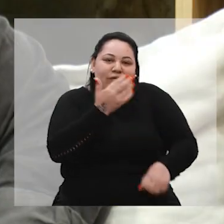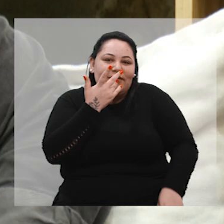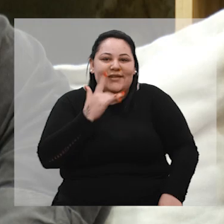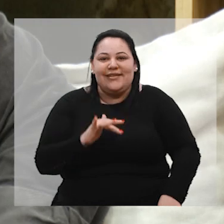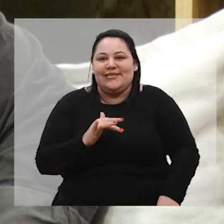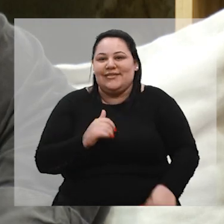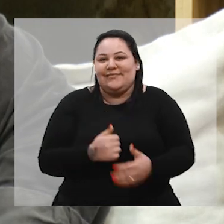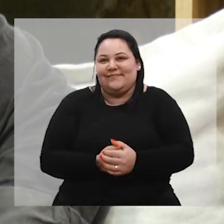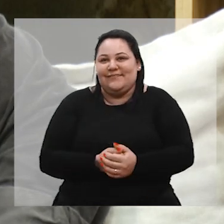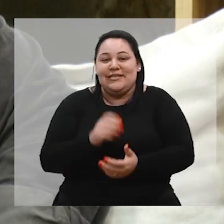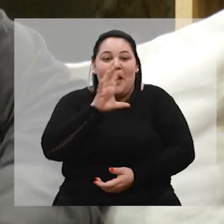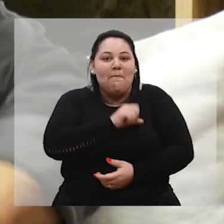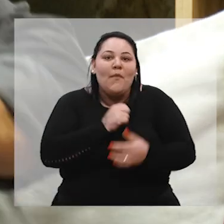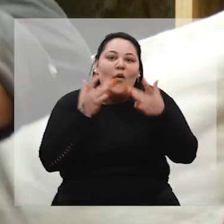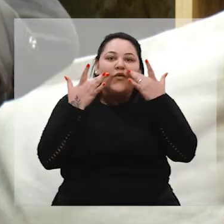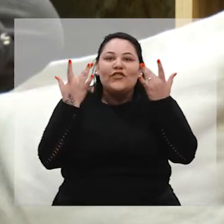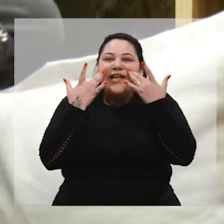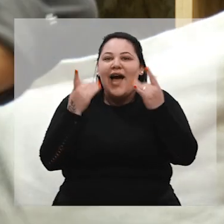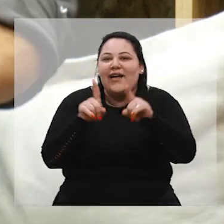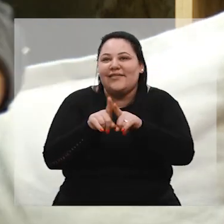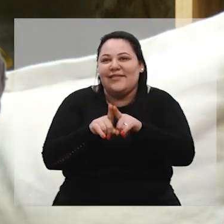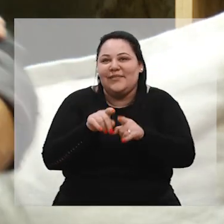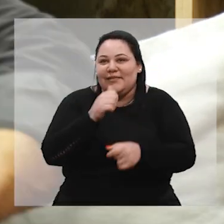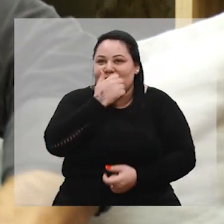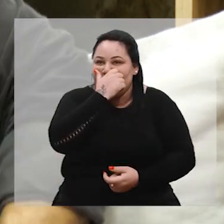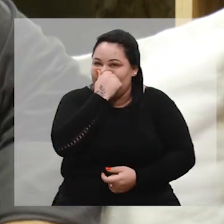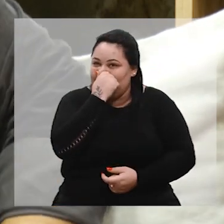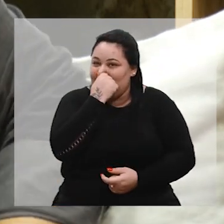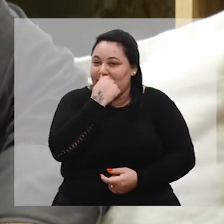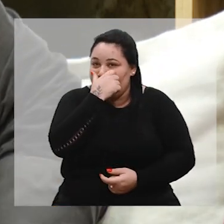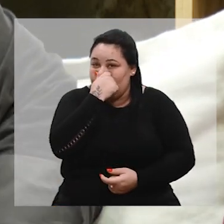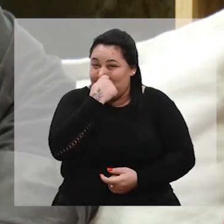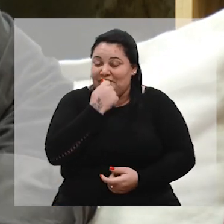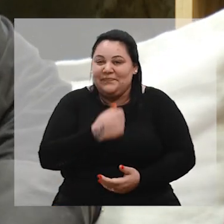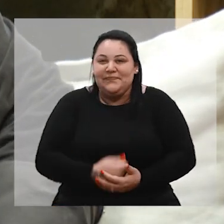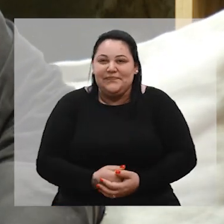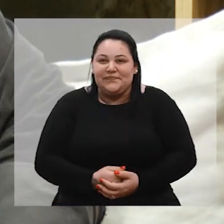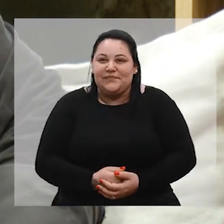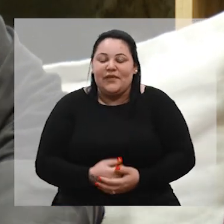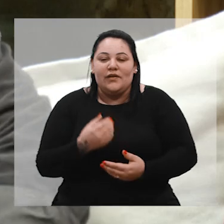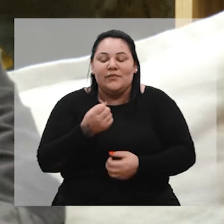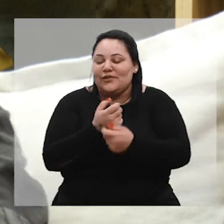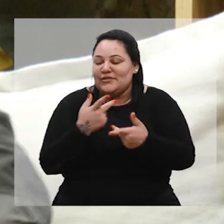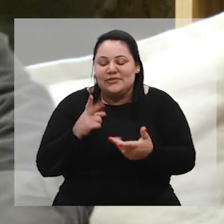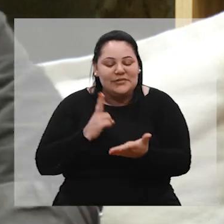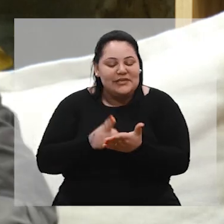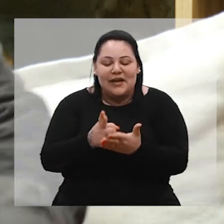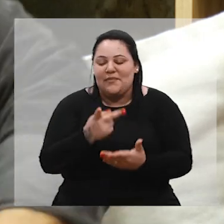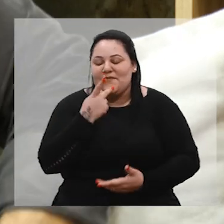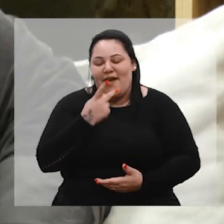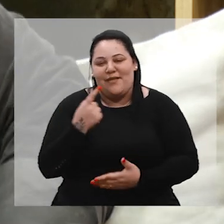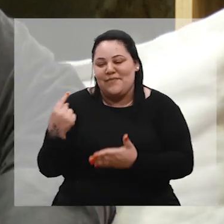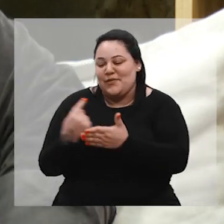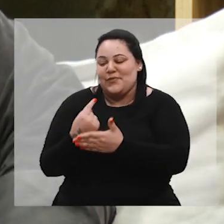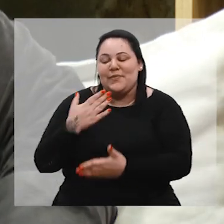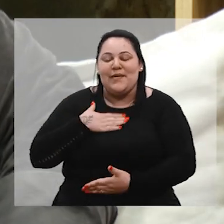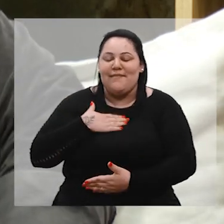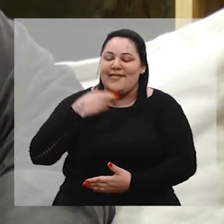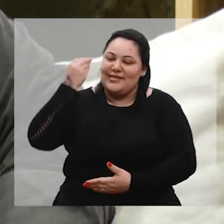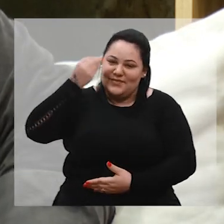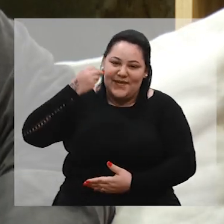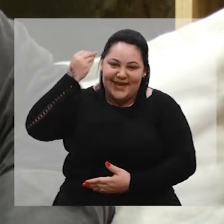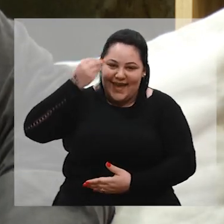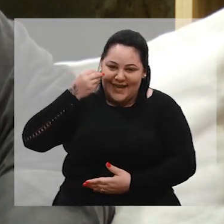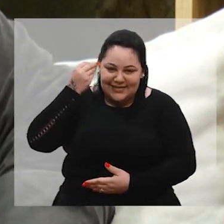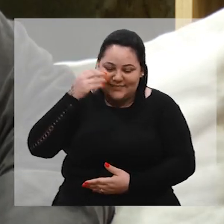né? E eu acabei conseguindo despertar nela essa vocação, esse amor ao teatro, e ela se tornou uma